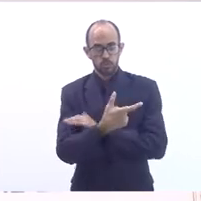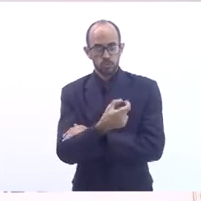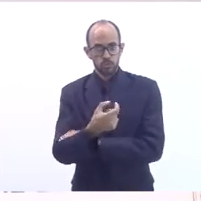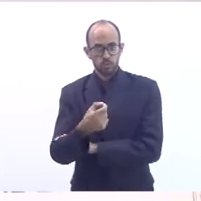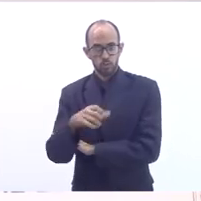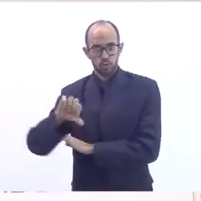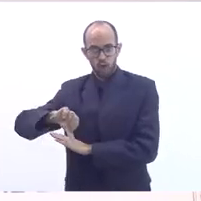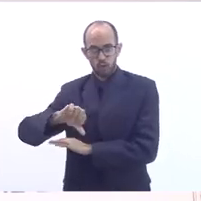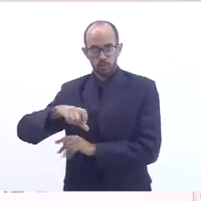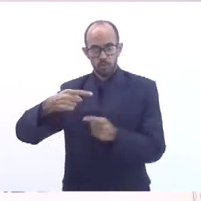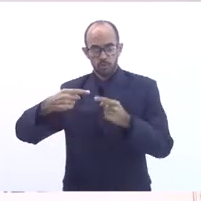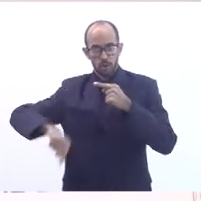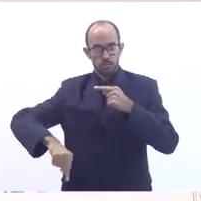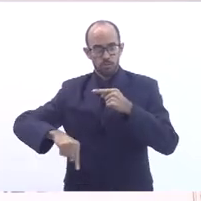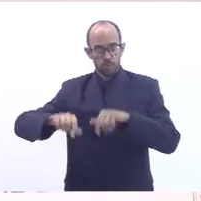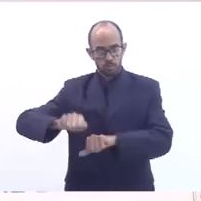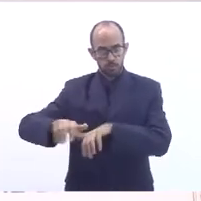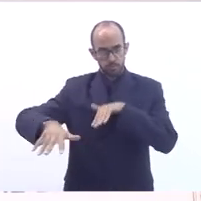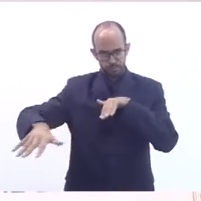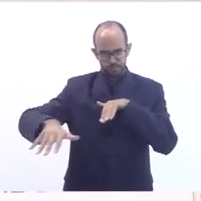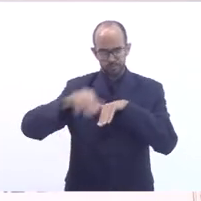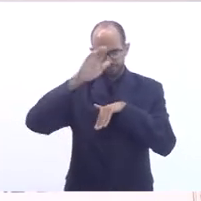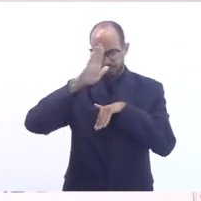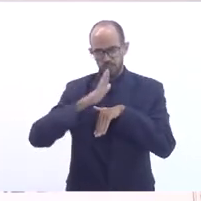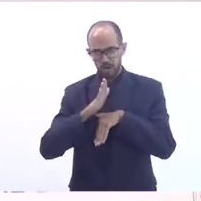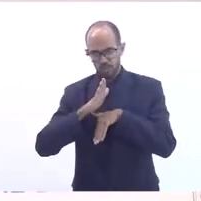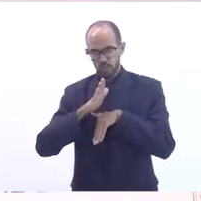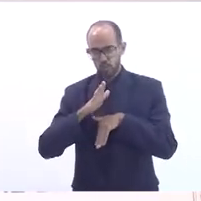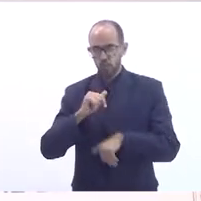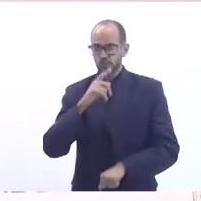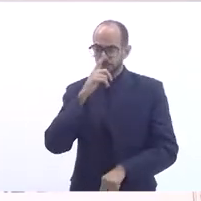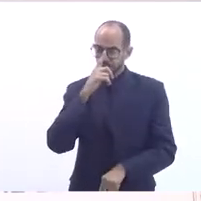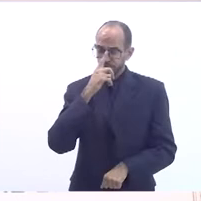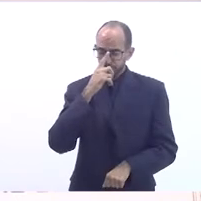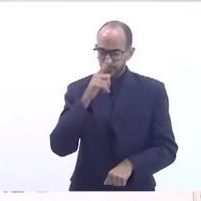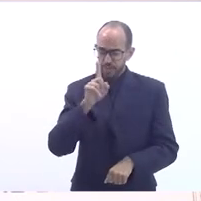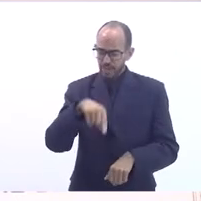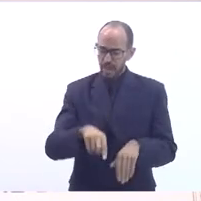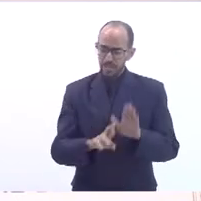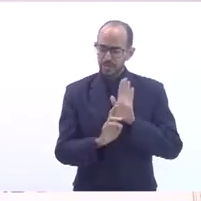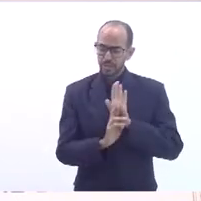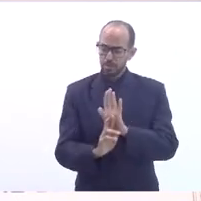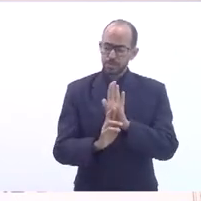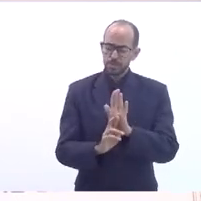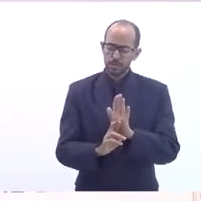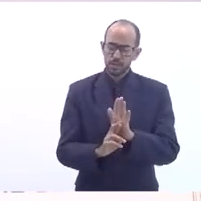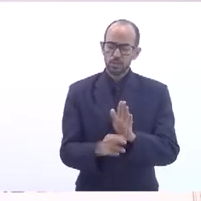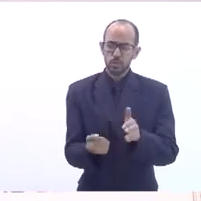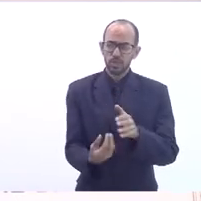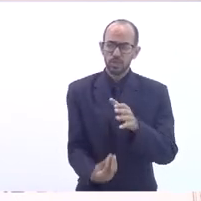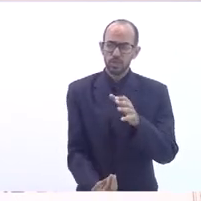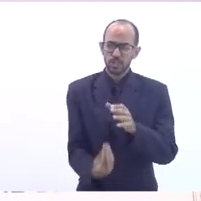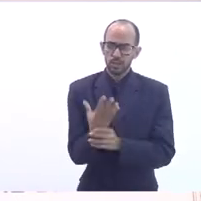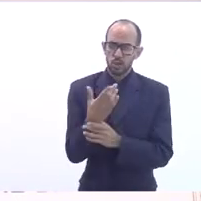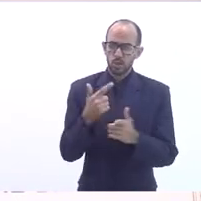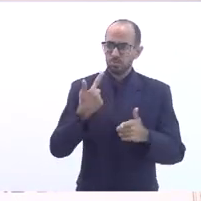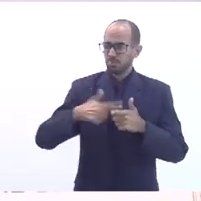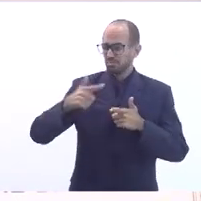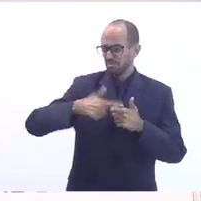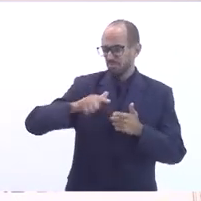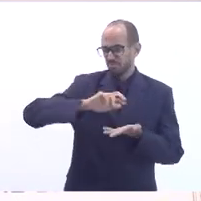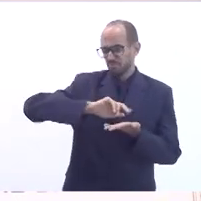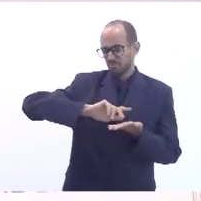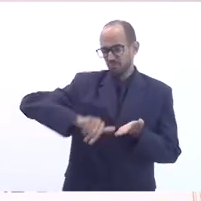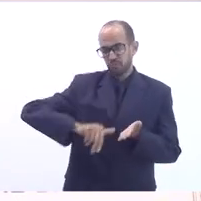proibiram 10 marchas da maconha no Brasil essa representação que gerou arguição de descumprimento de preceito fundamental